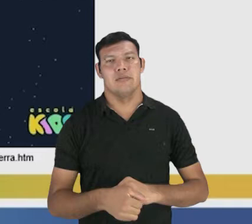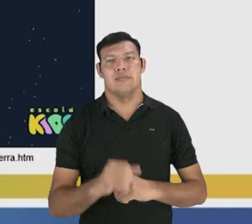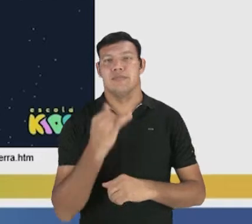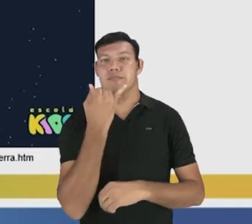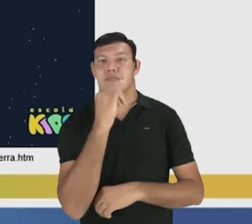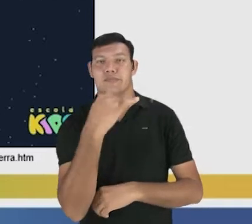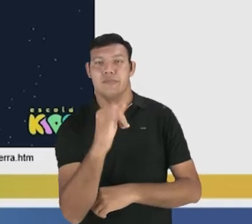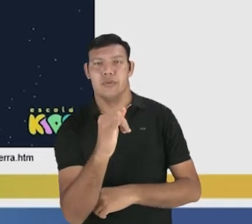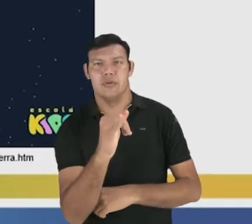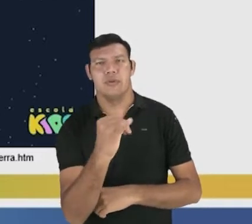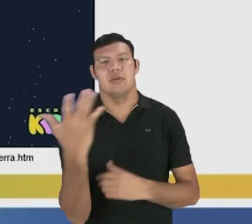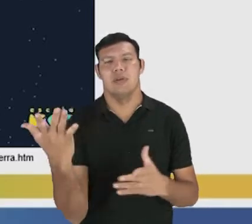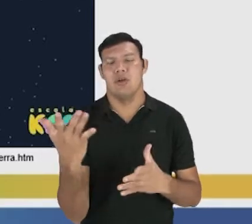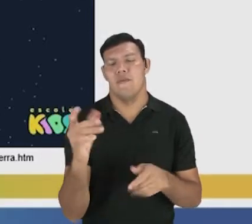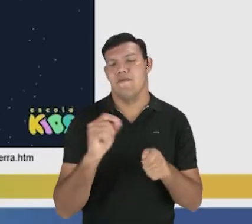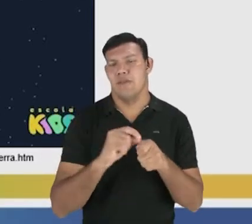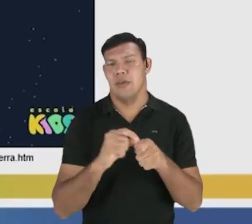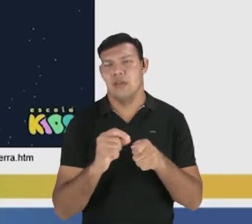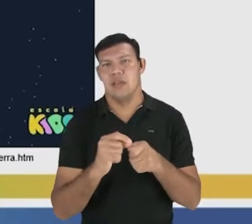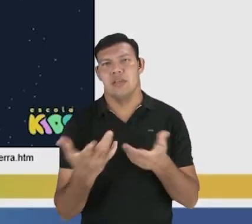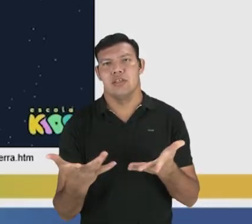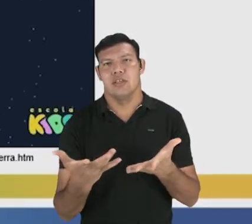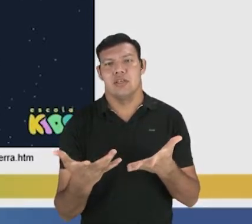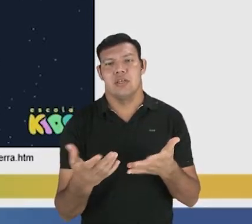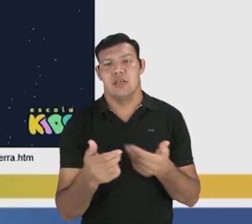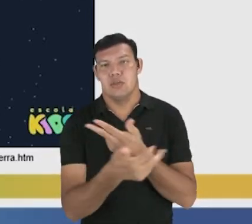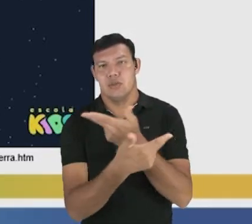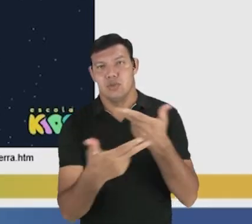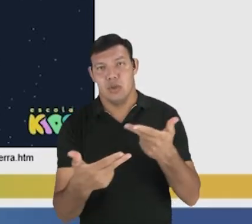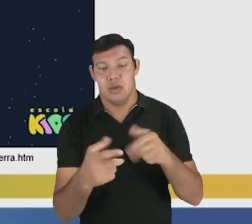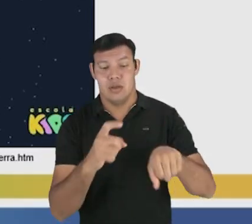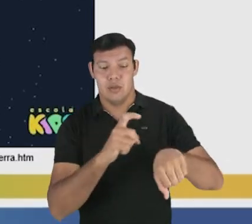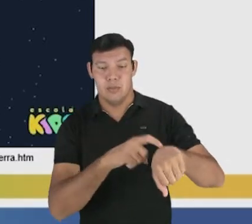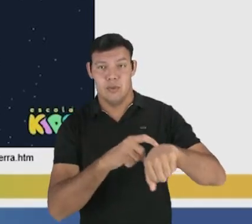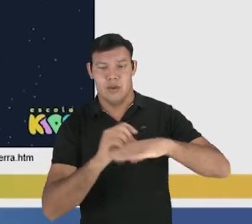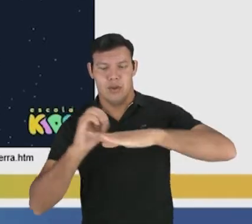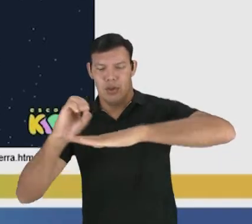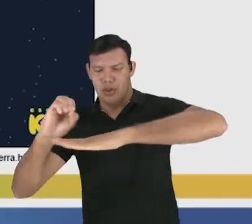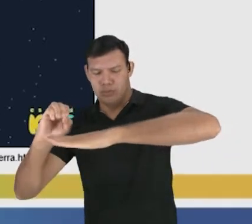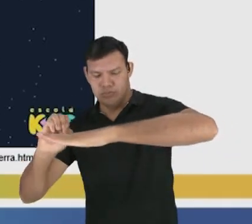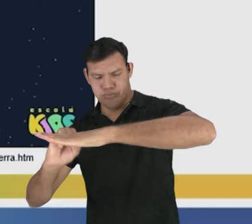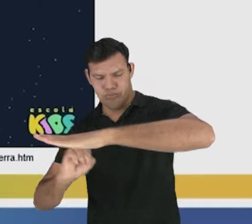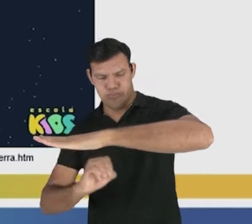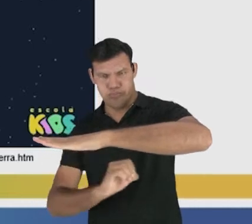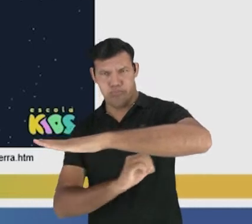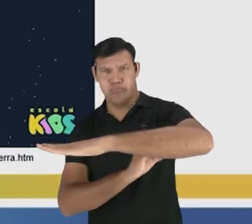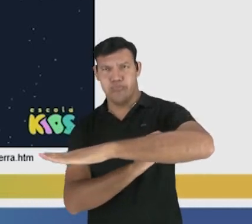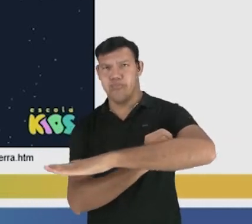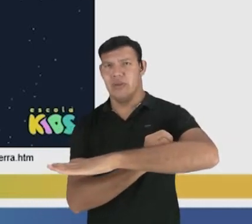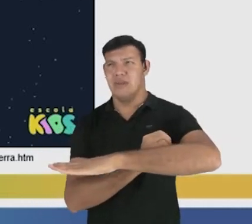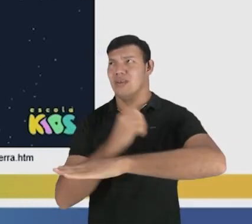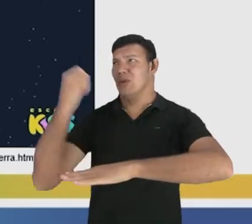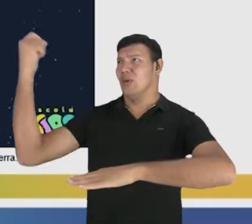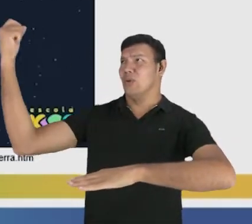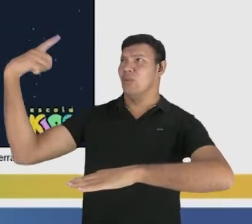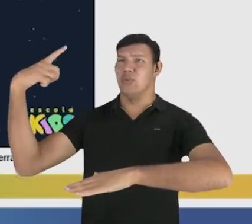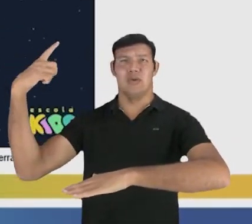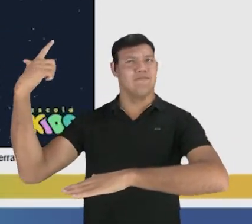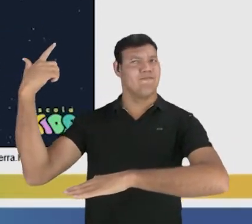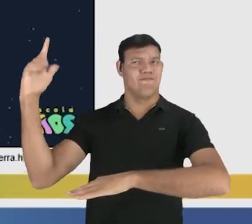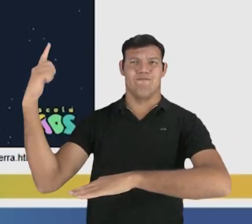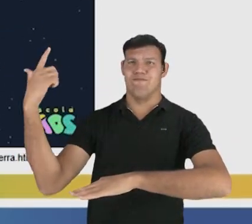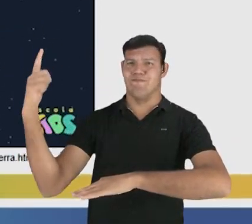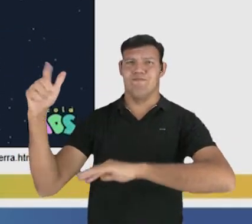elétrica para fazer muitas das nossas atividades. Já no período da noite, é o contrário. A gente não tem a luz do sol iluminando as